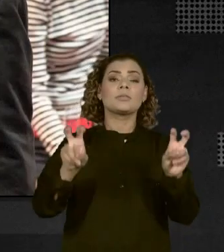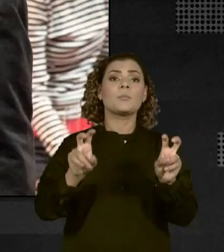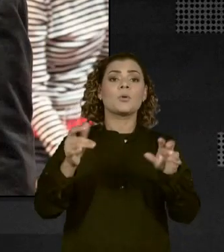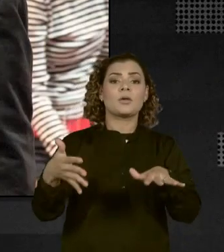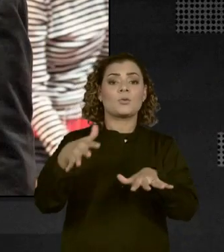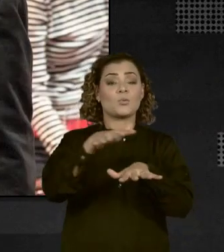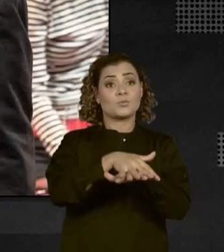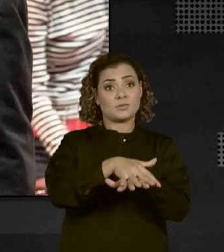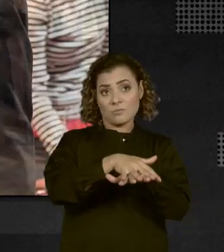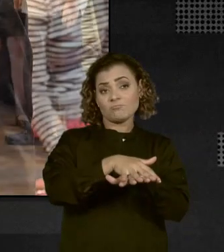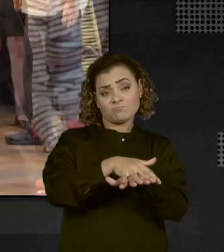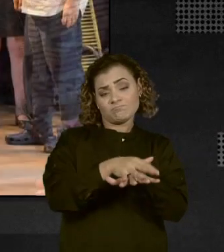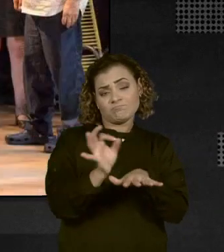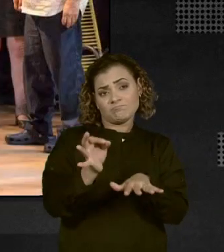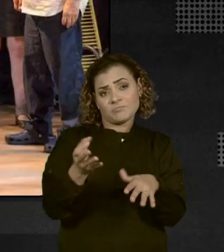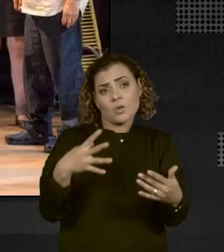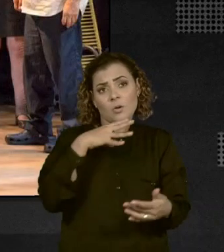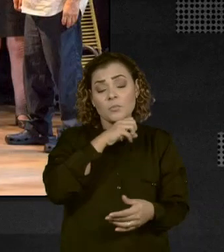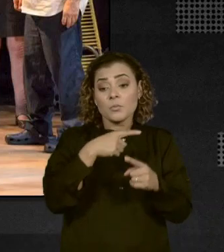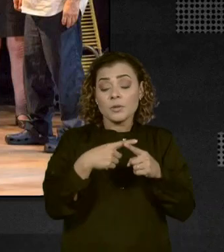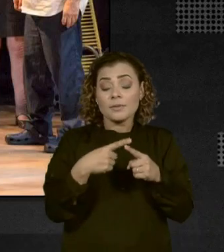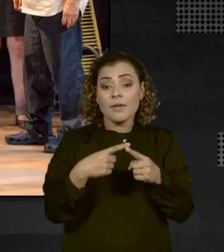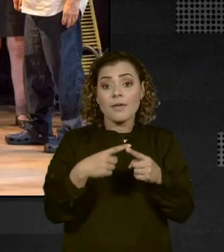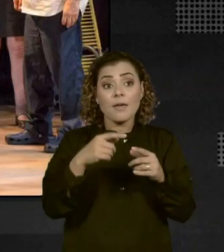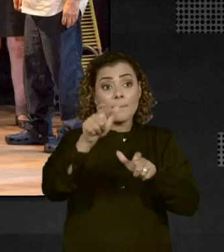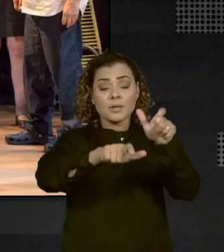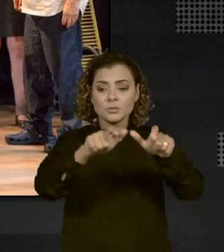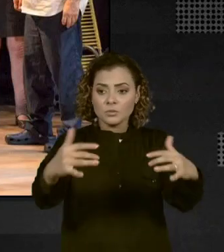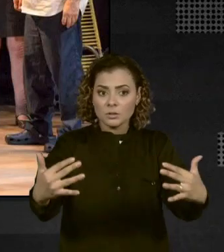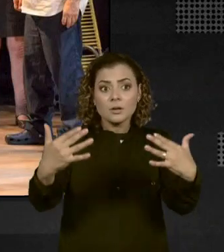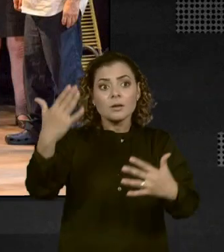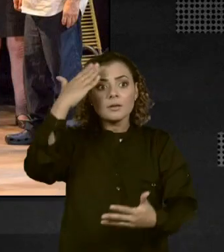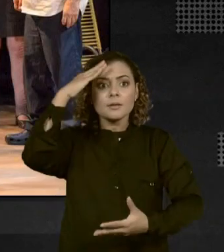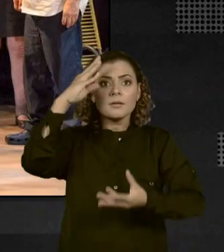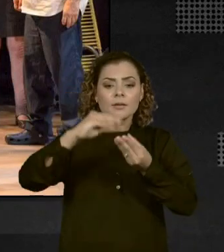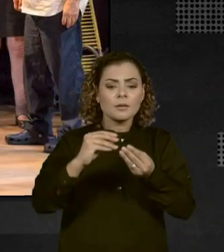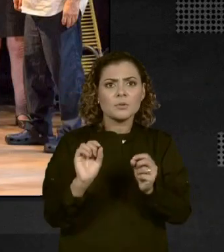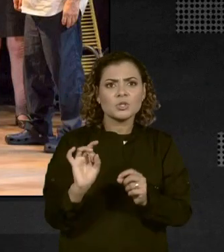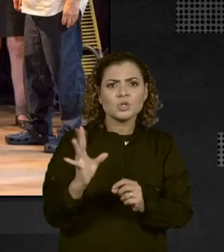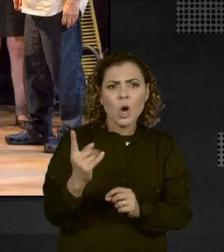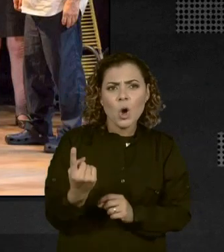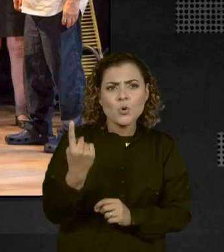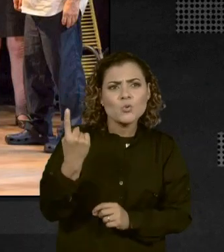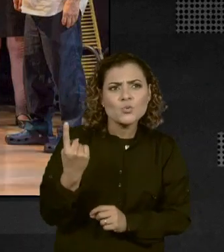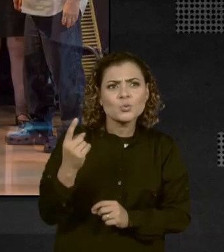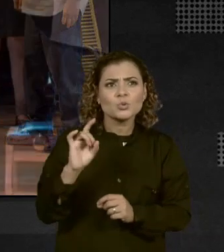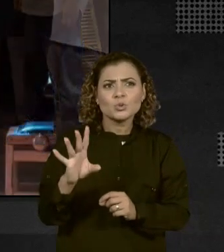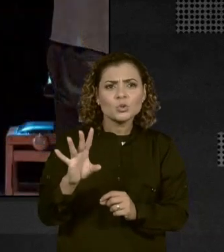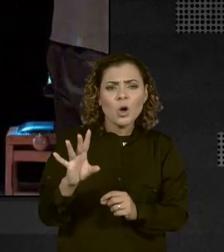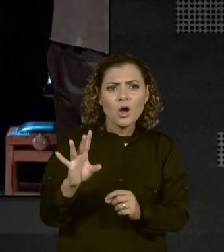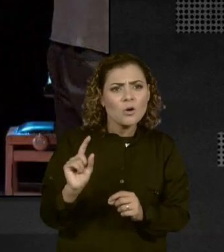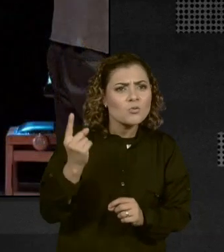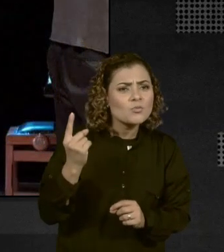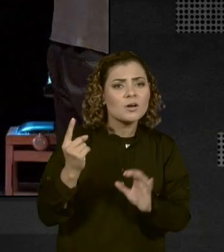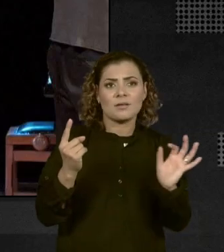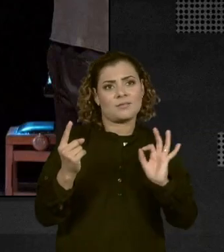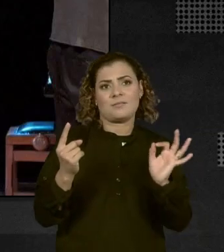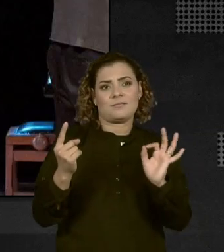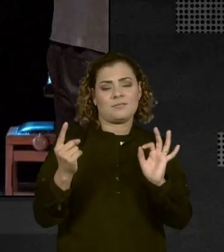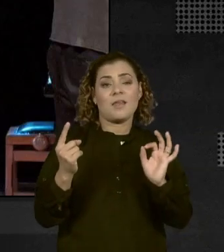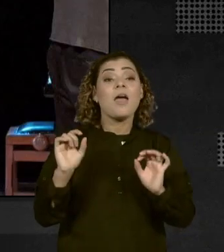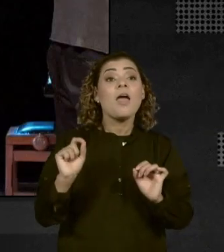dignificantes. O teatro tem apresentado tanta coisa, para quê, né? E o Tribos é uma peça que lida com o